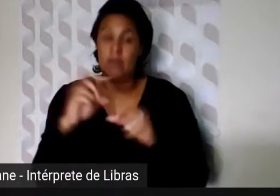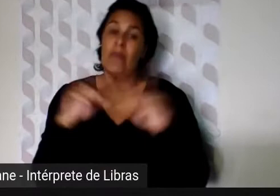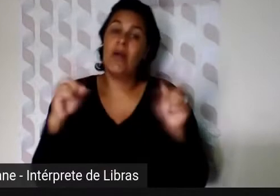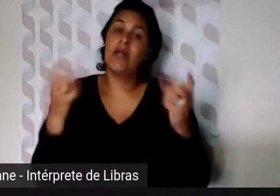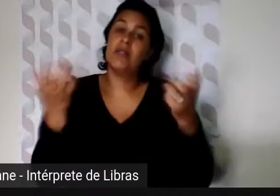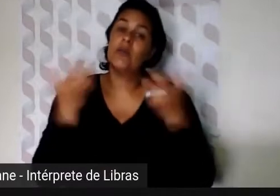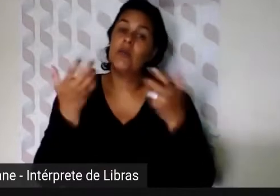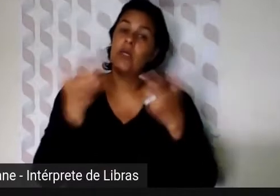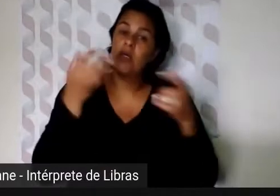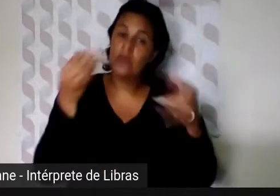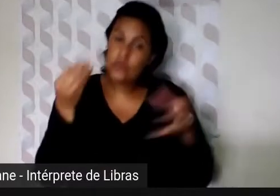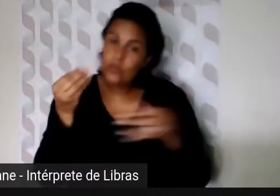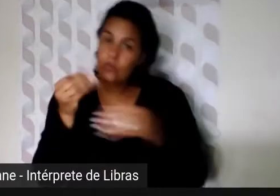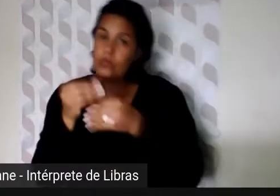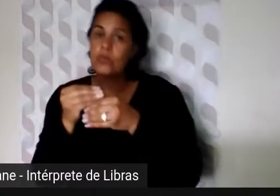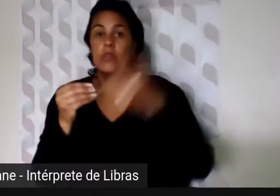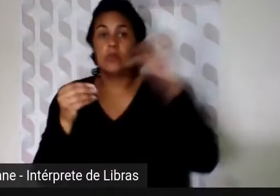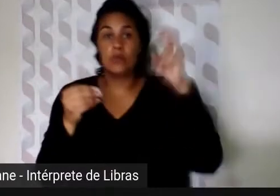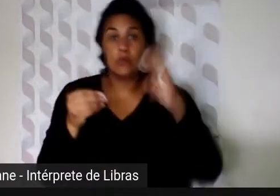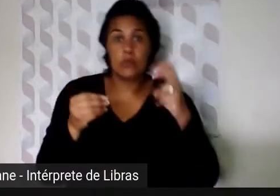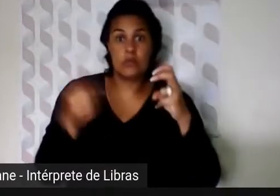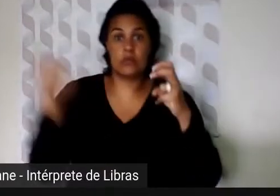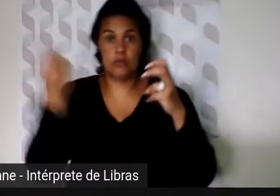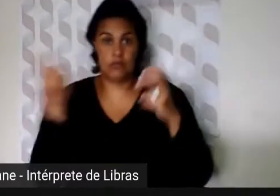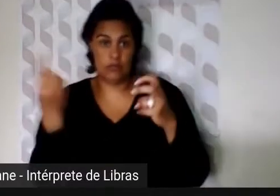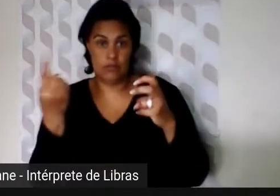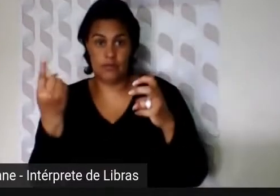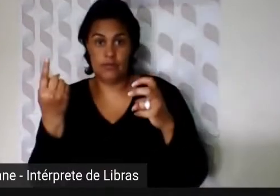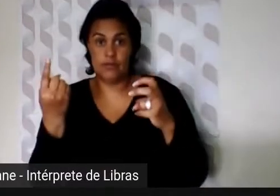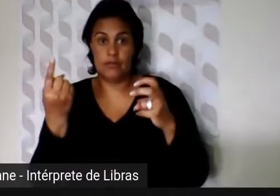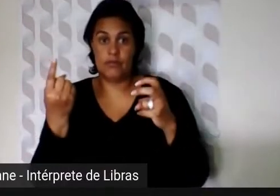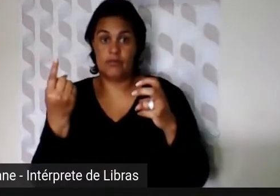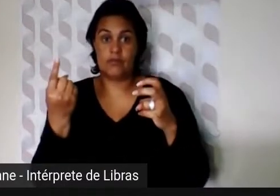no 5º e no 1º. Então, essa emenda que